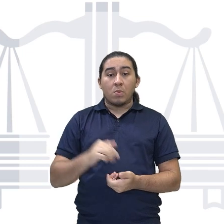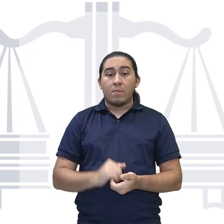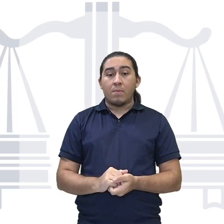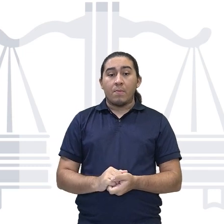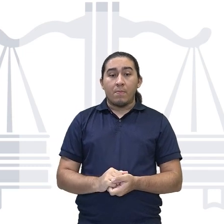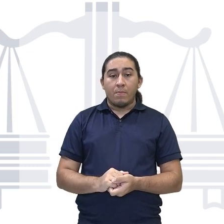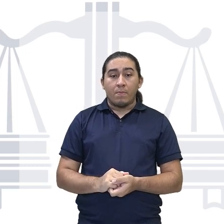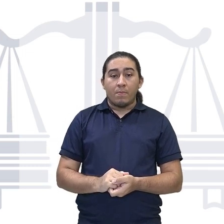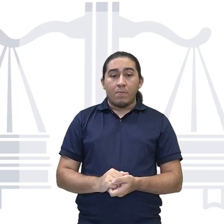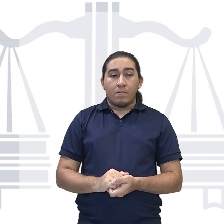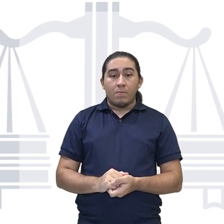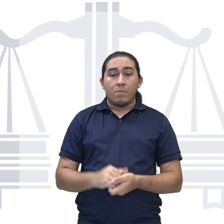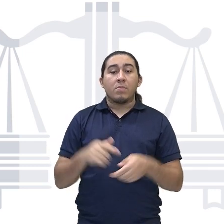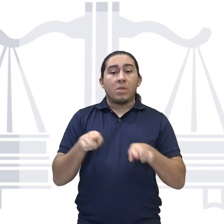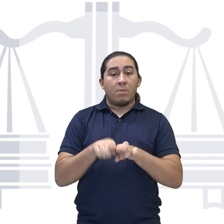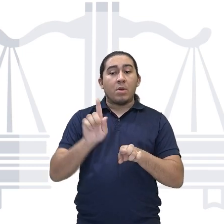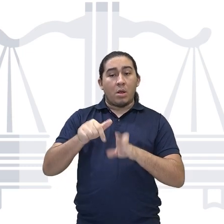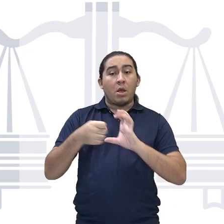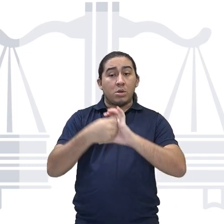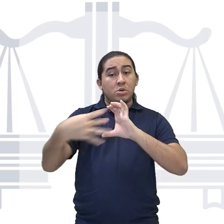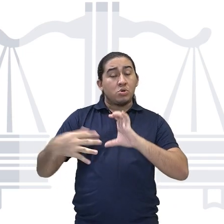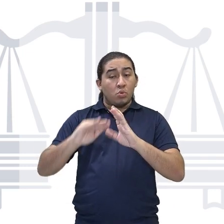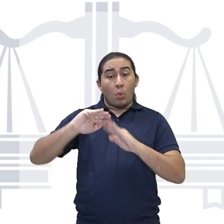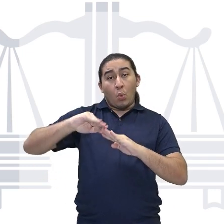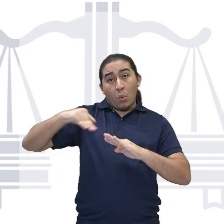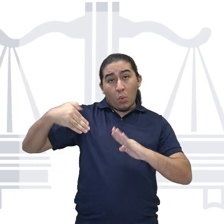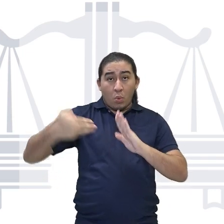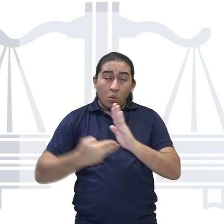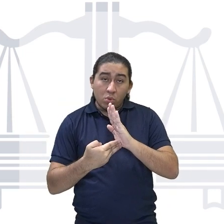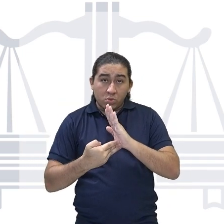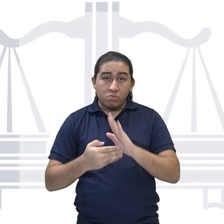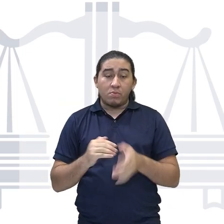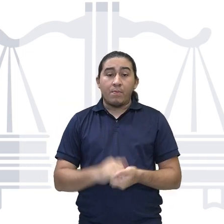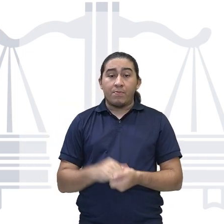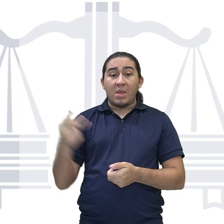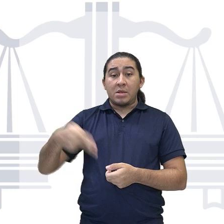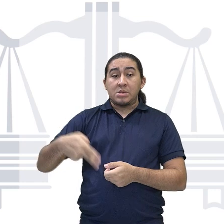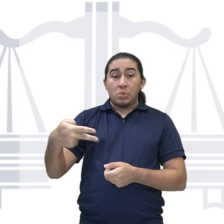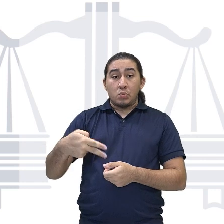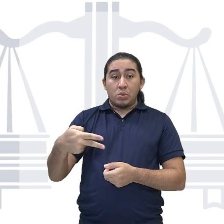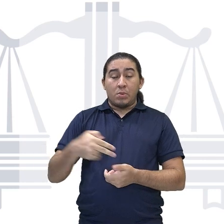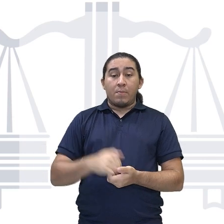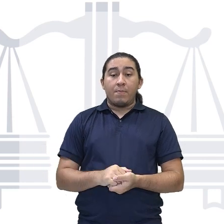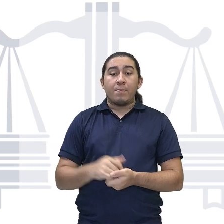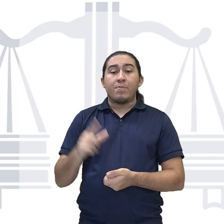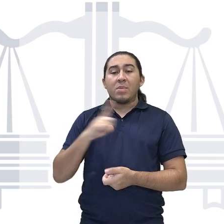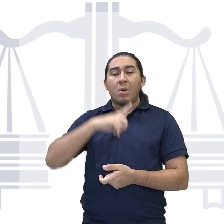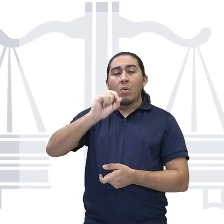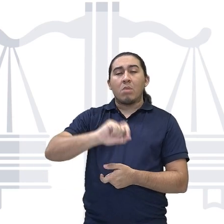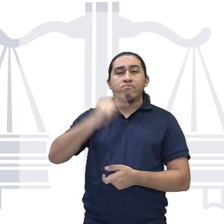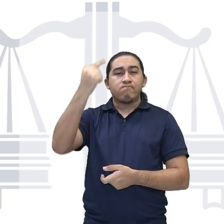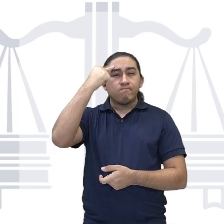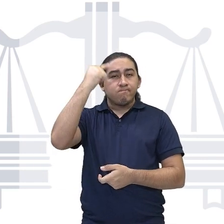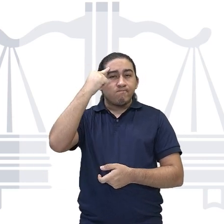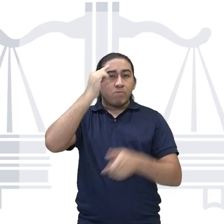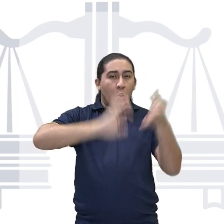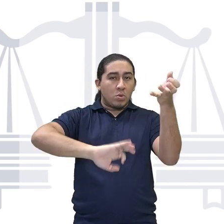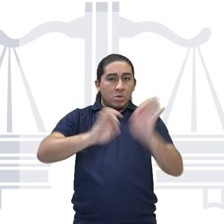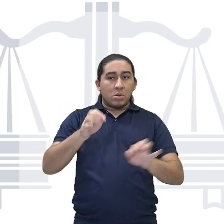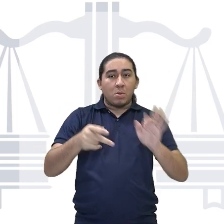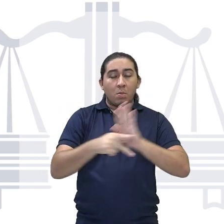da logística do negócio todo. Né? Na segunda etapa, a gente tem o planejamento e atendimento